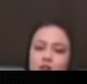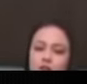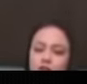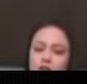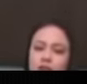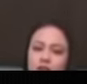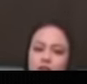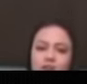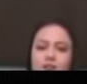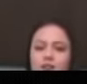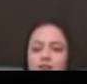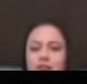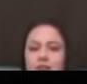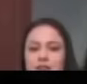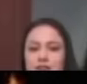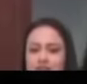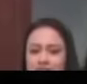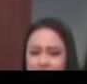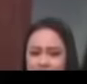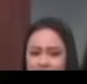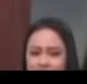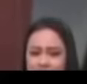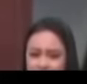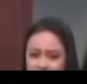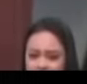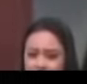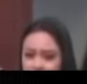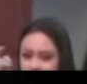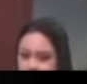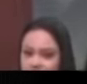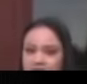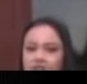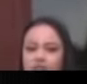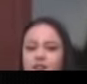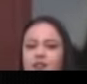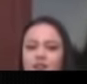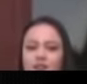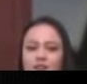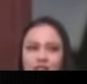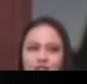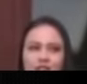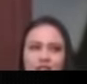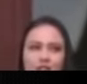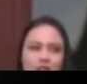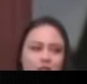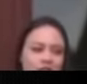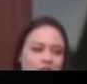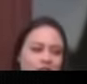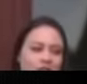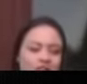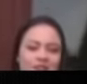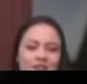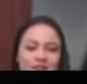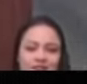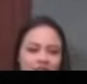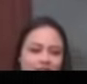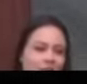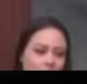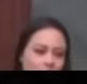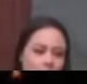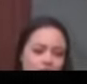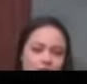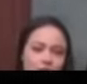Vossa Excelência está me arrumando um silogismo bacana. Não, não, de jeito nenhum. Não havia coisa julgada, caberia...